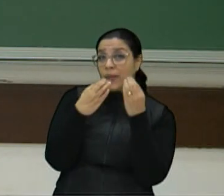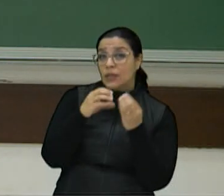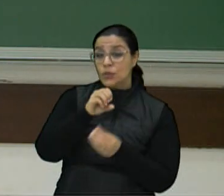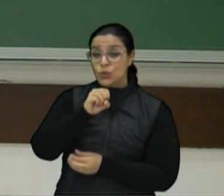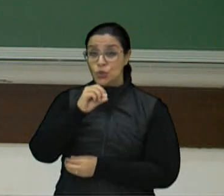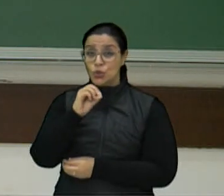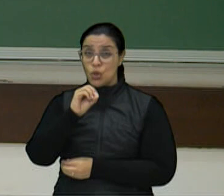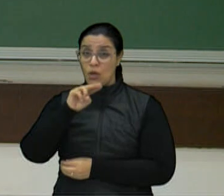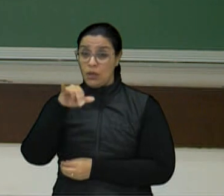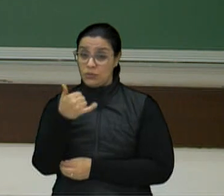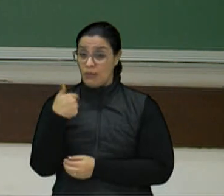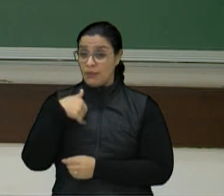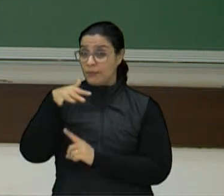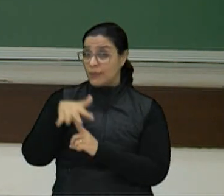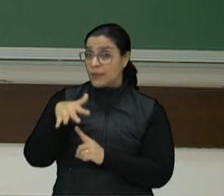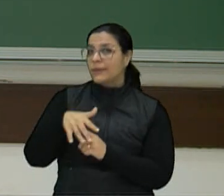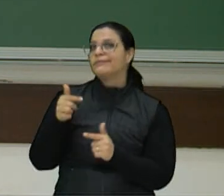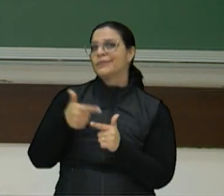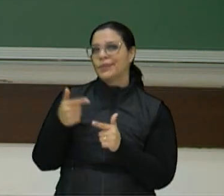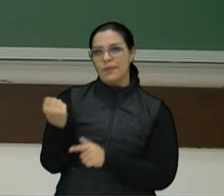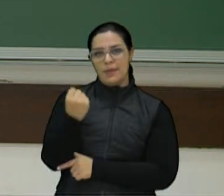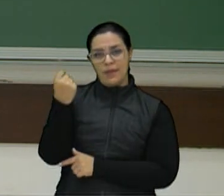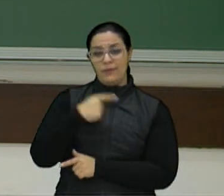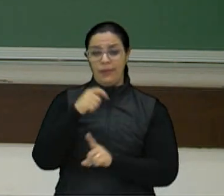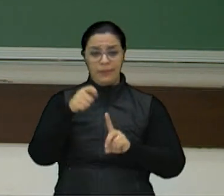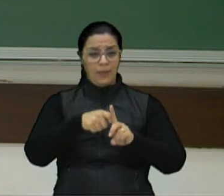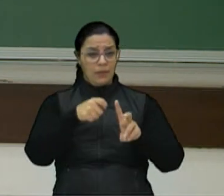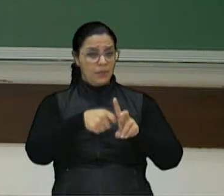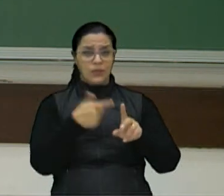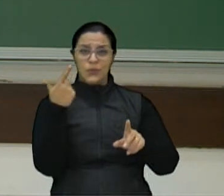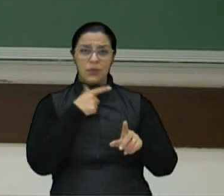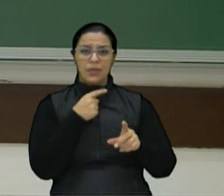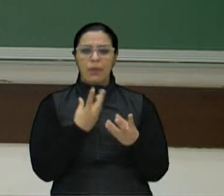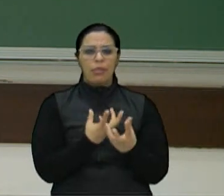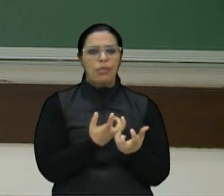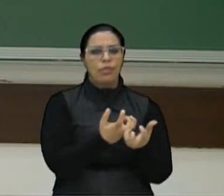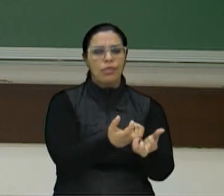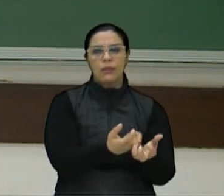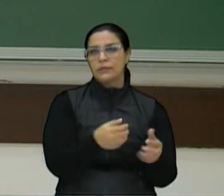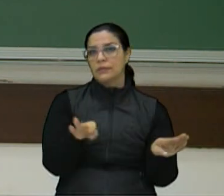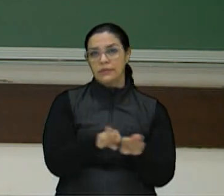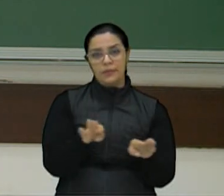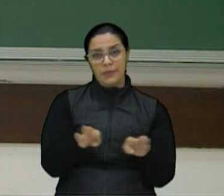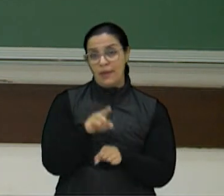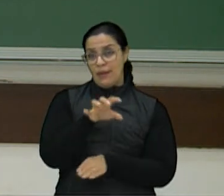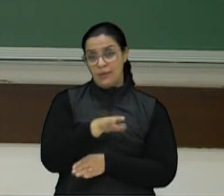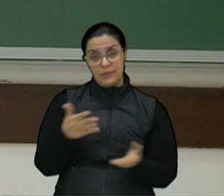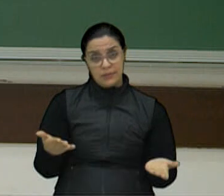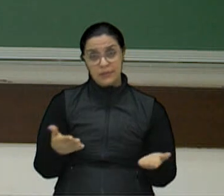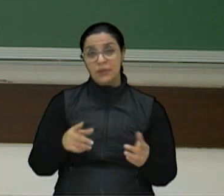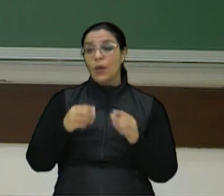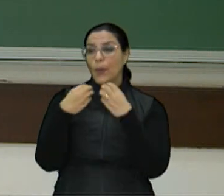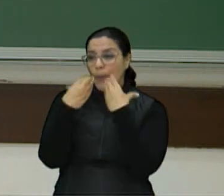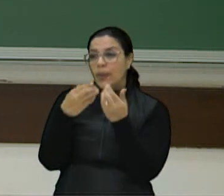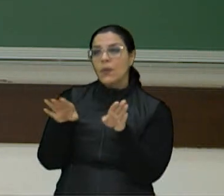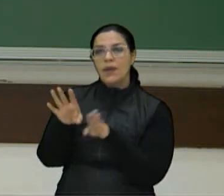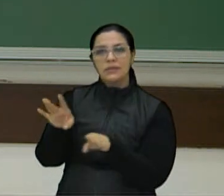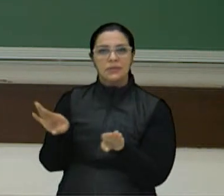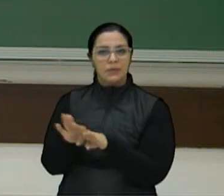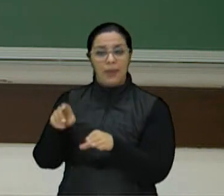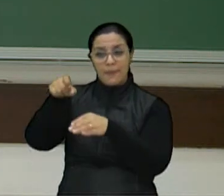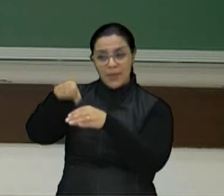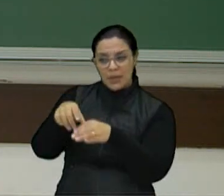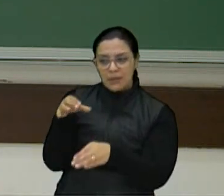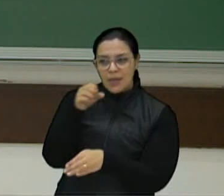ver a questão do Paraná, né? Poucos meses, você colhe a soja. Plantou, logo colhe. Idem com o milho.